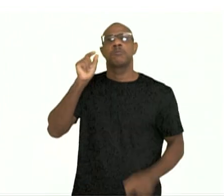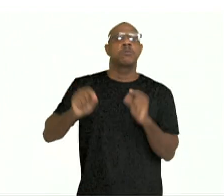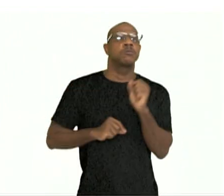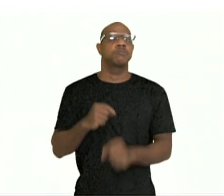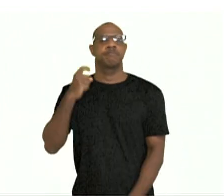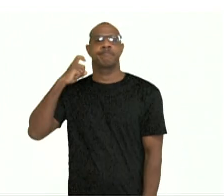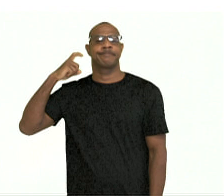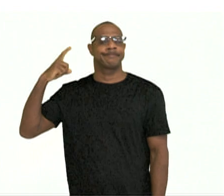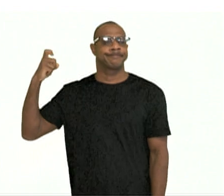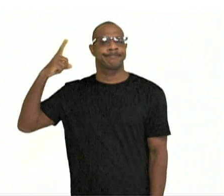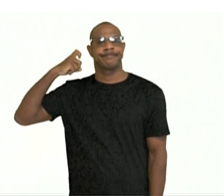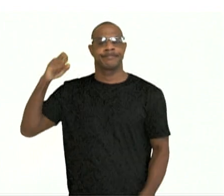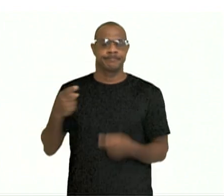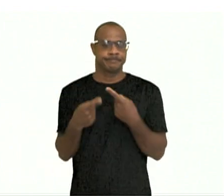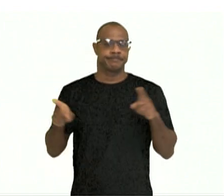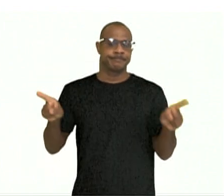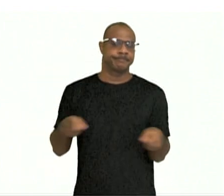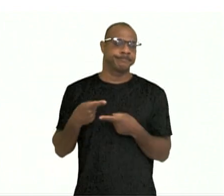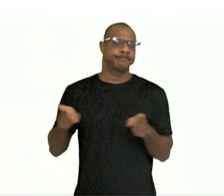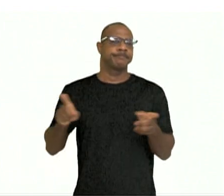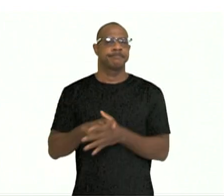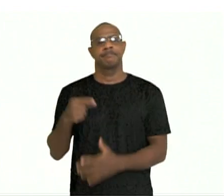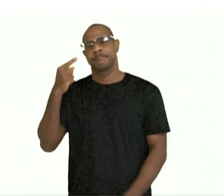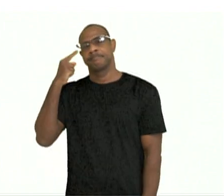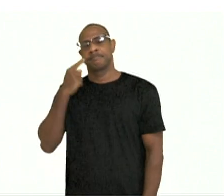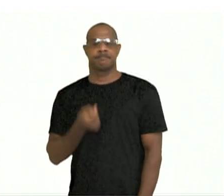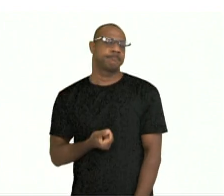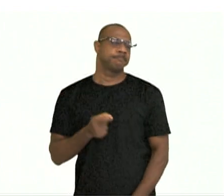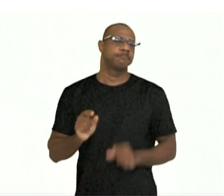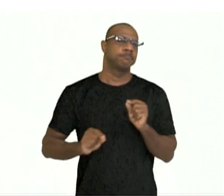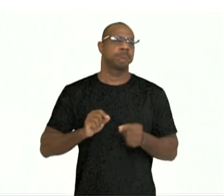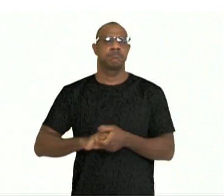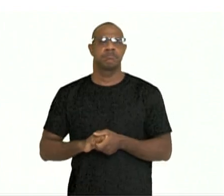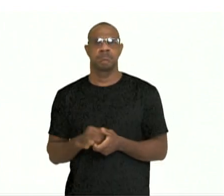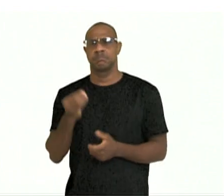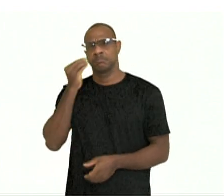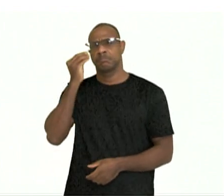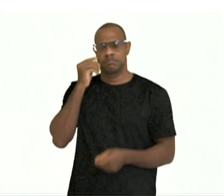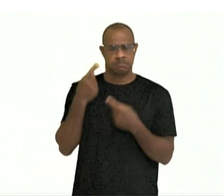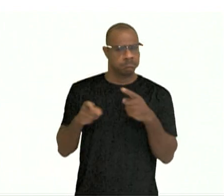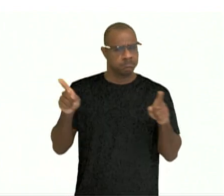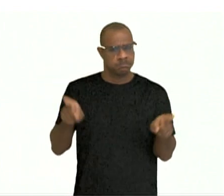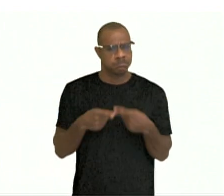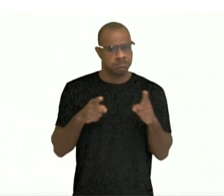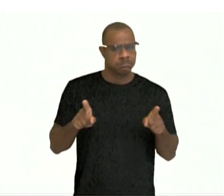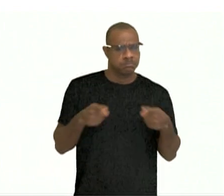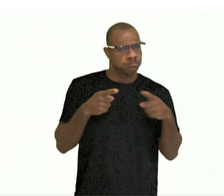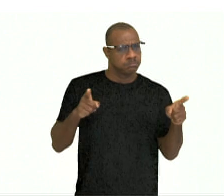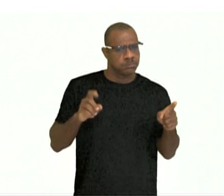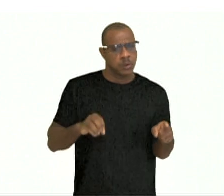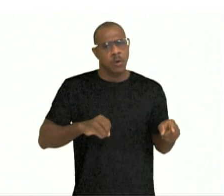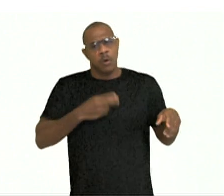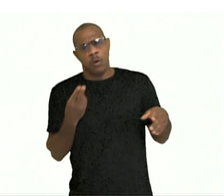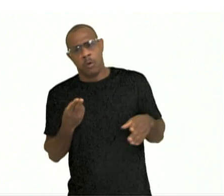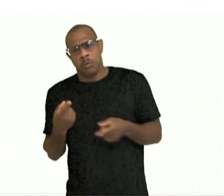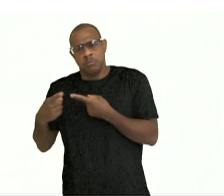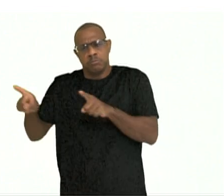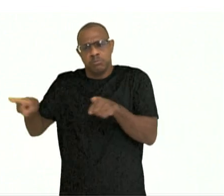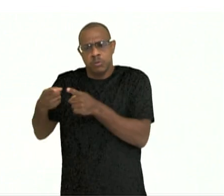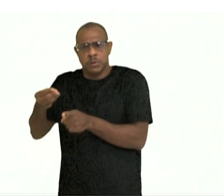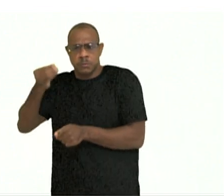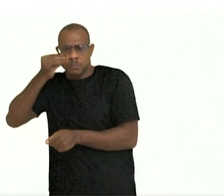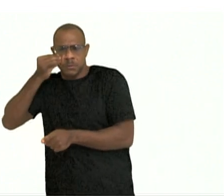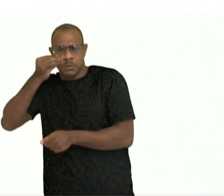e musical. Pense um pouco, experimentação musical ou música experimental?